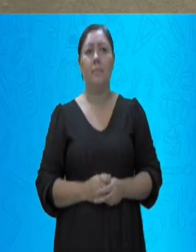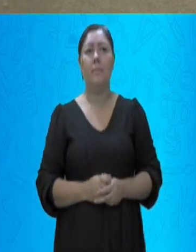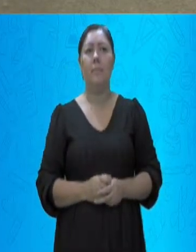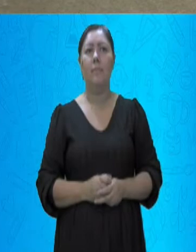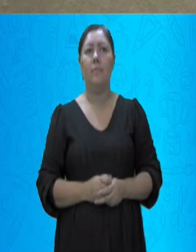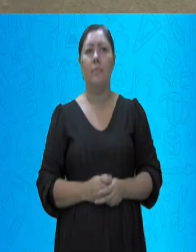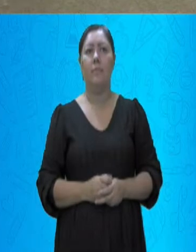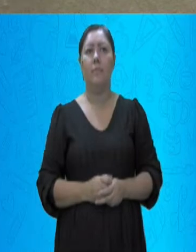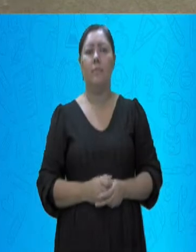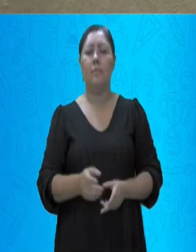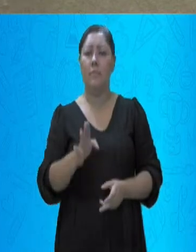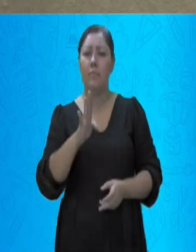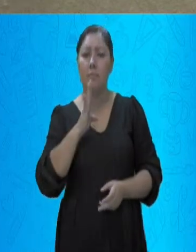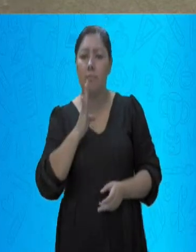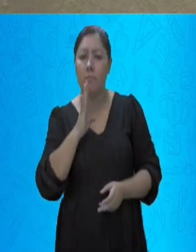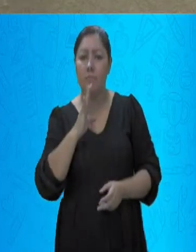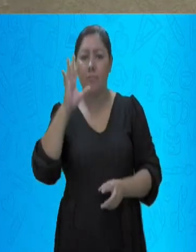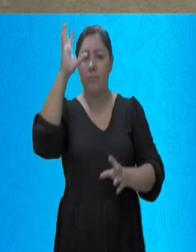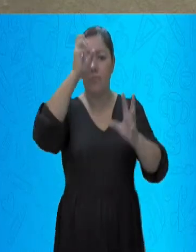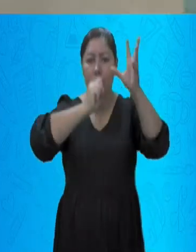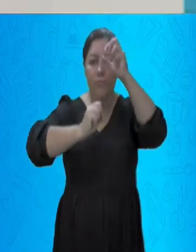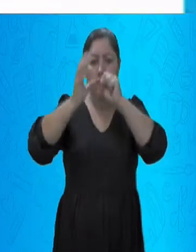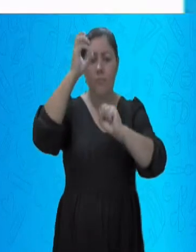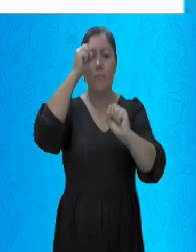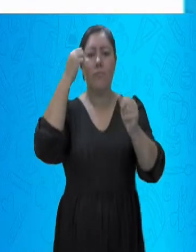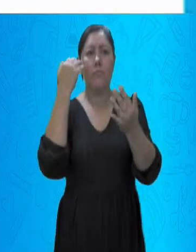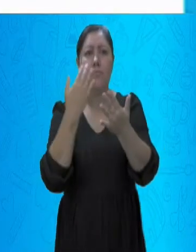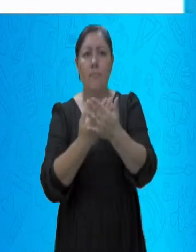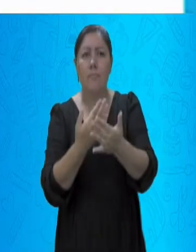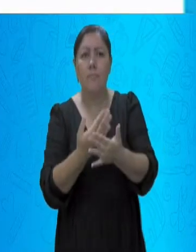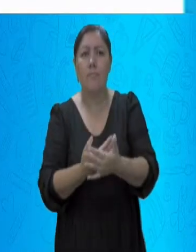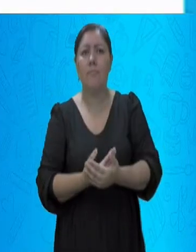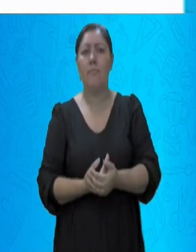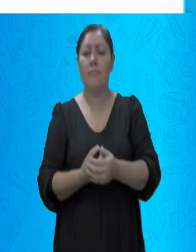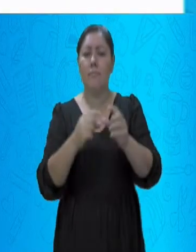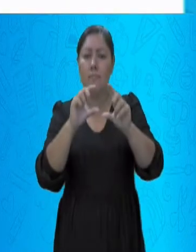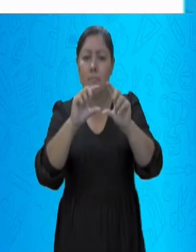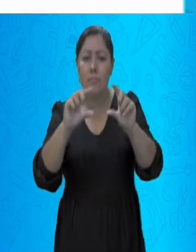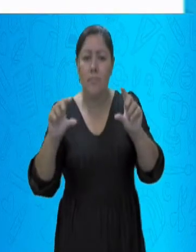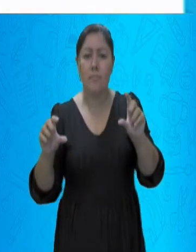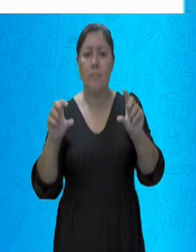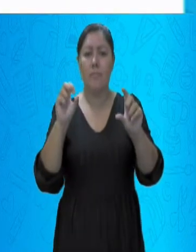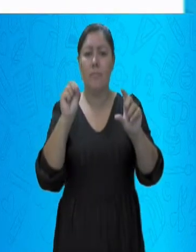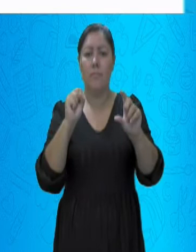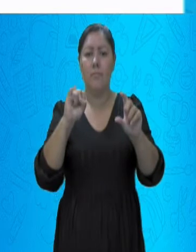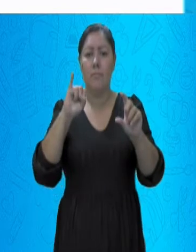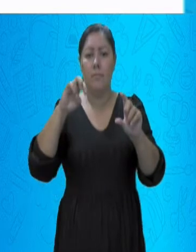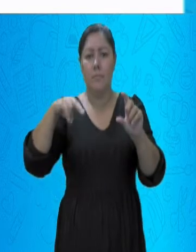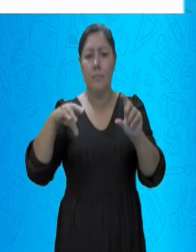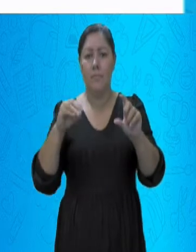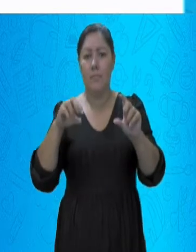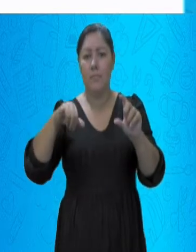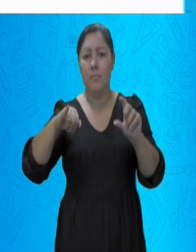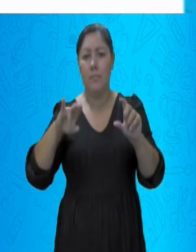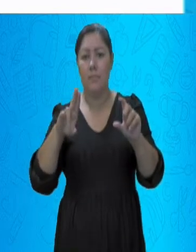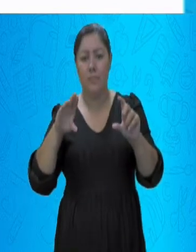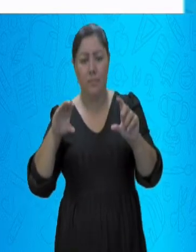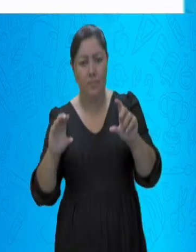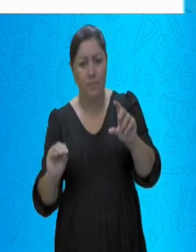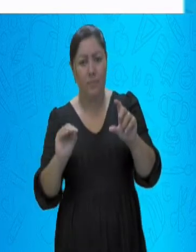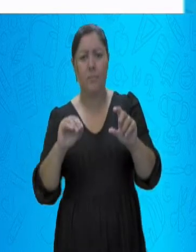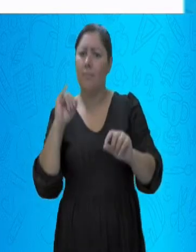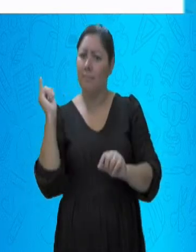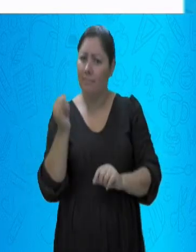Conhecer e estudar a respeito dos sinônimos é muito importante para que possamos ampliar o nosso